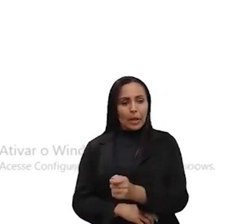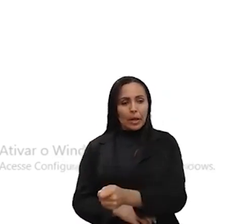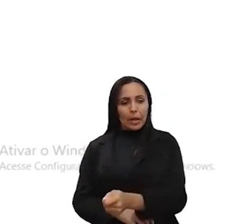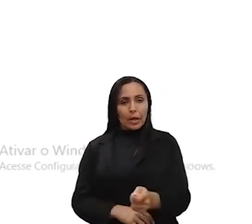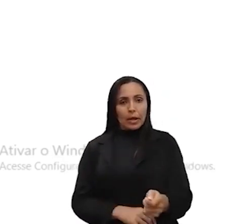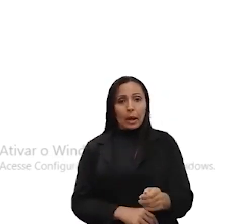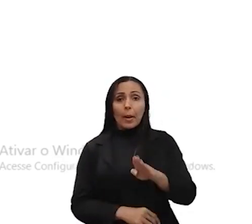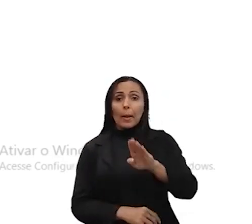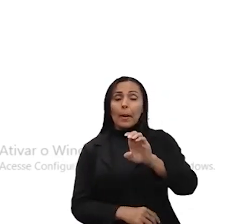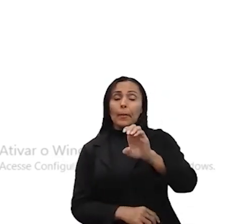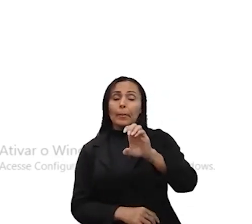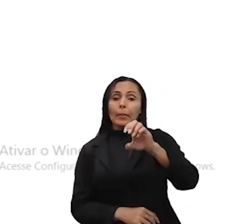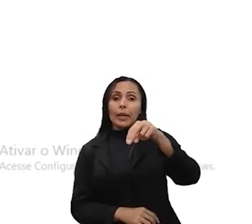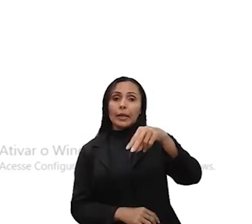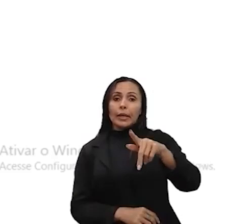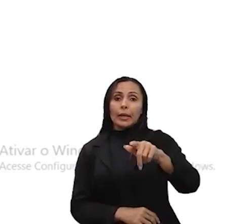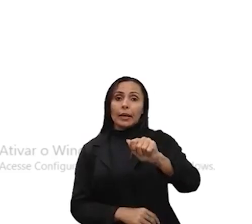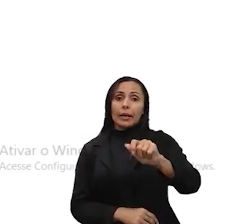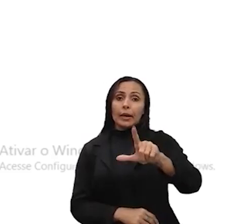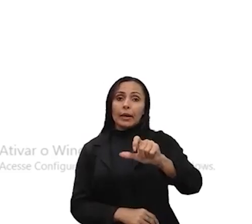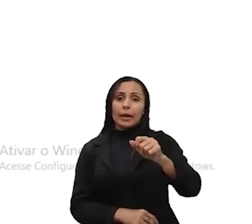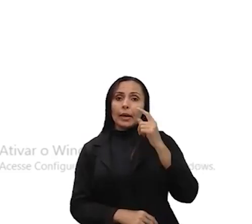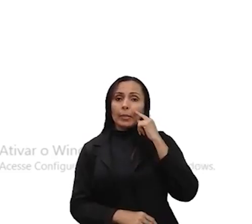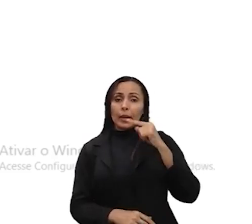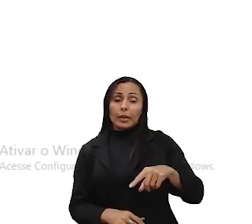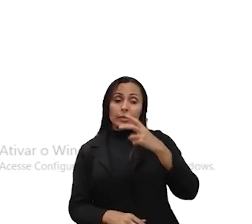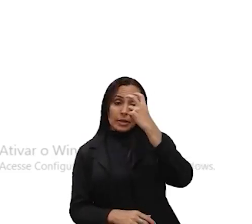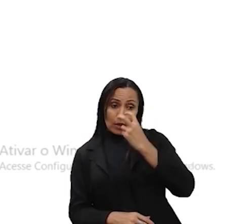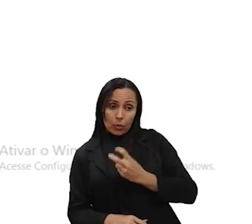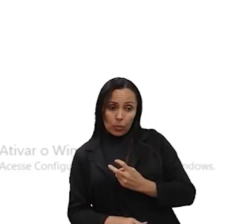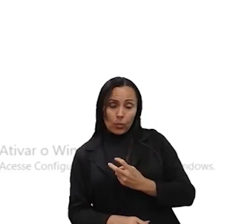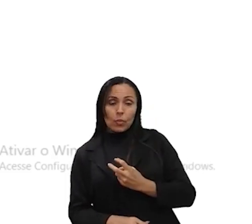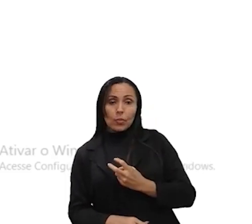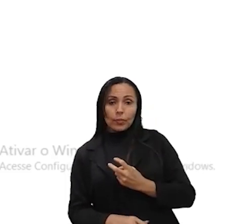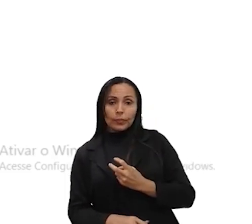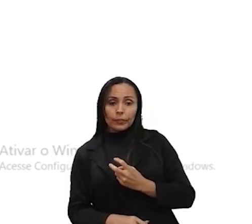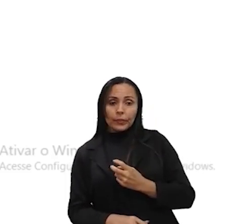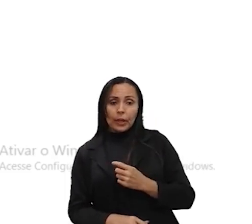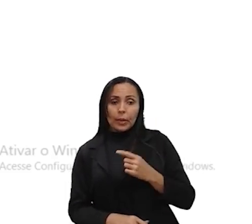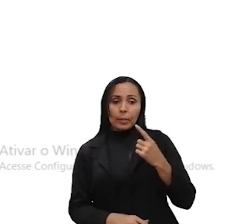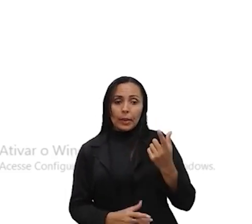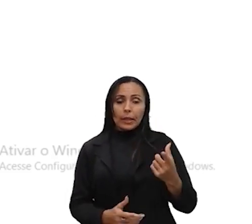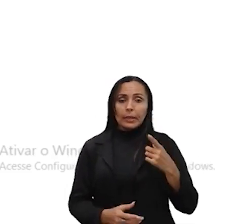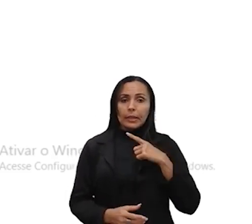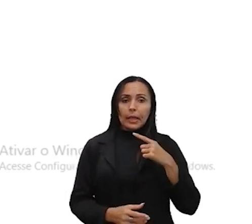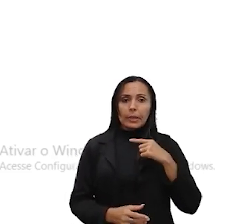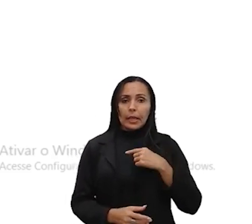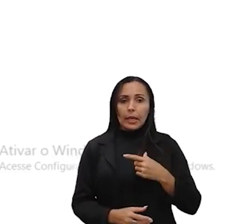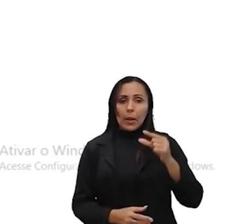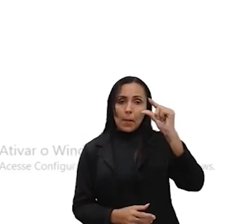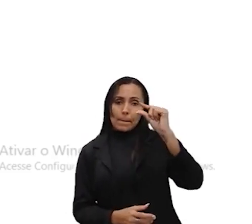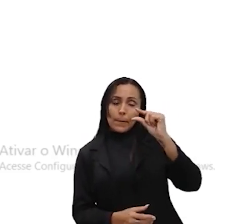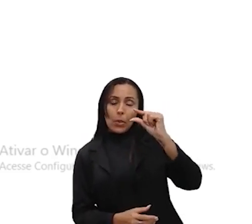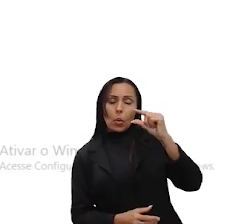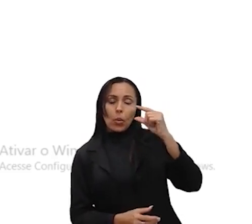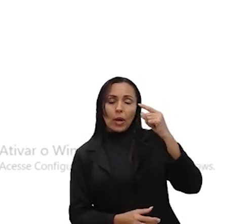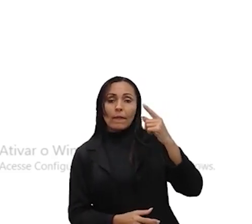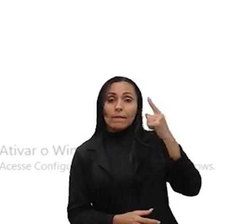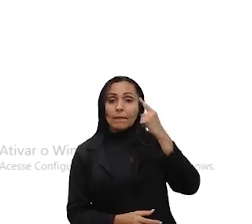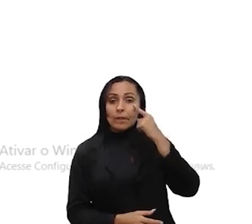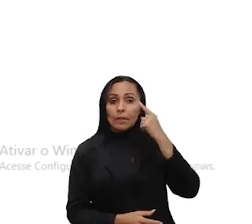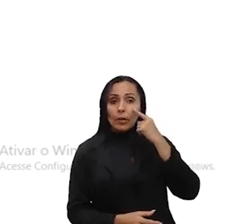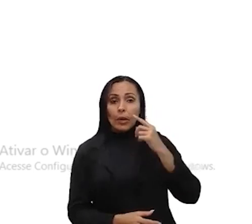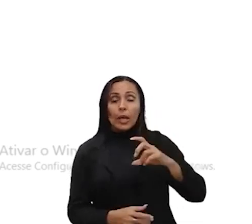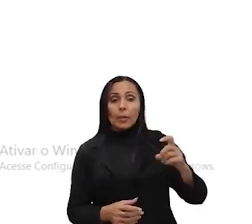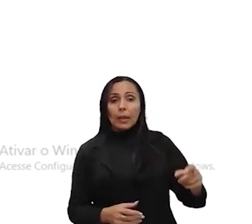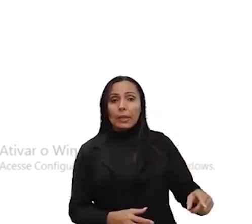né? Existe a bengala para quem é cego, para quem tem baixa visão e para quem é